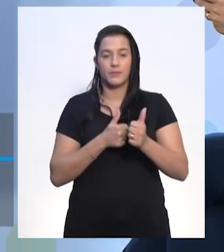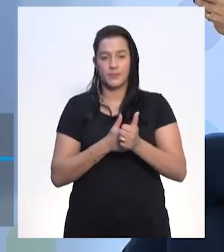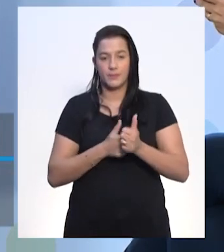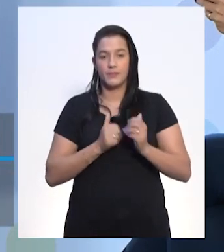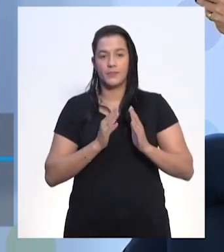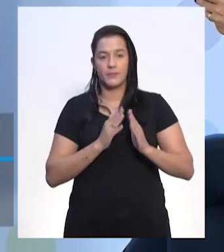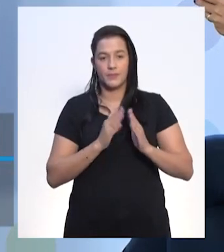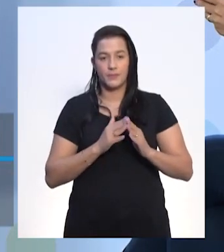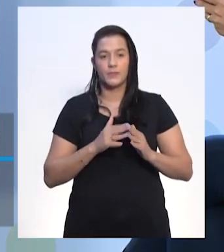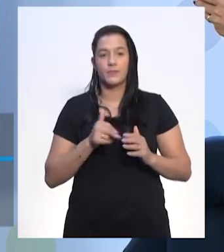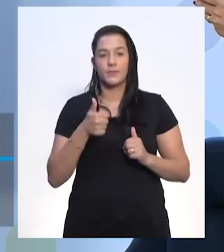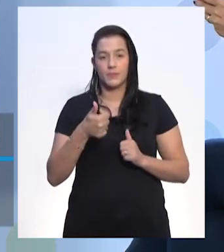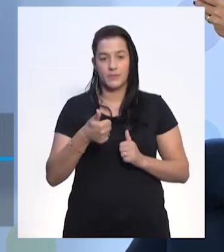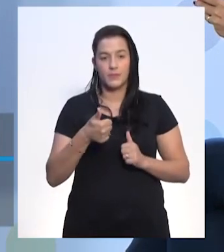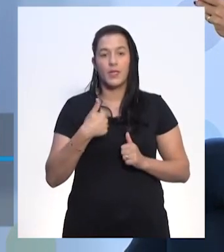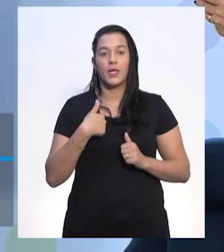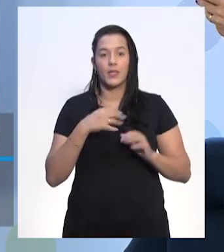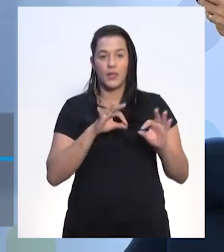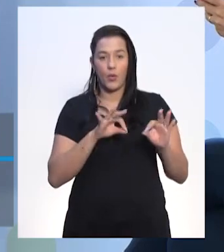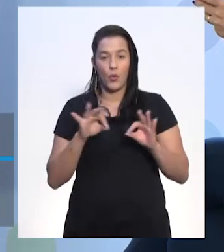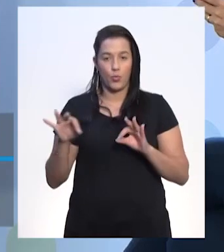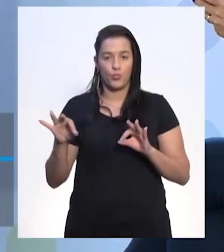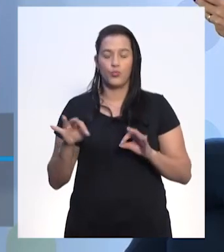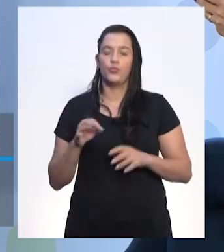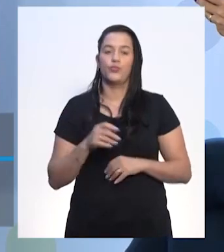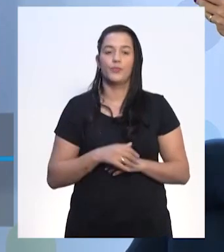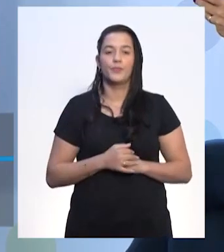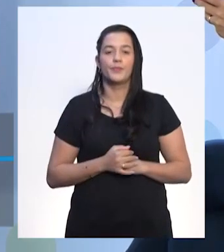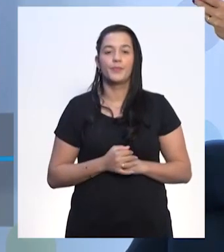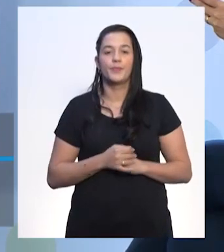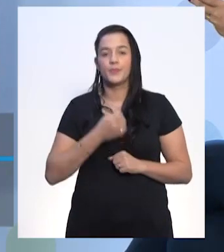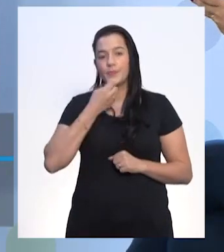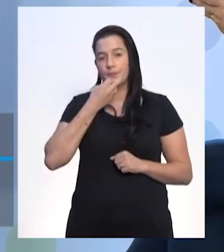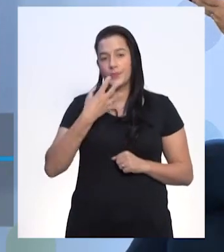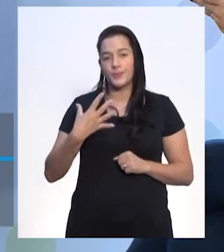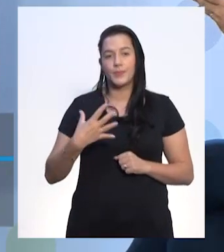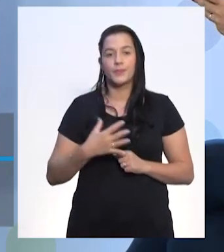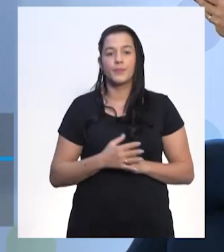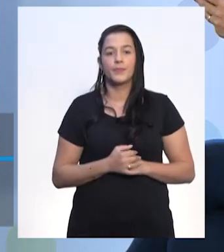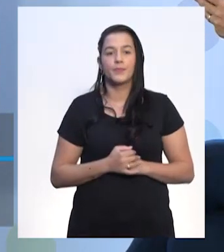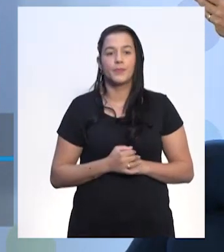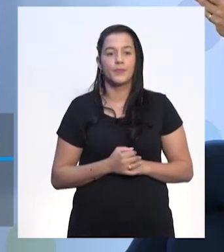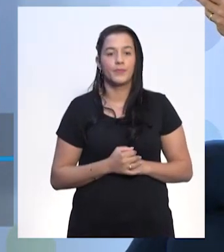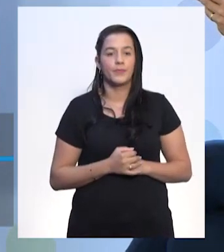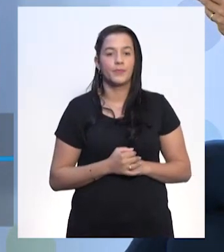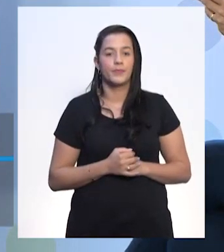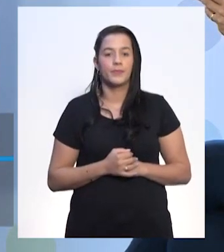bem cuidada. Estado de conservação? Bom? Bom.